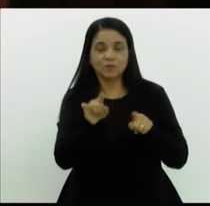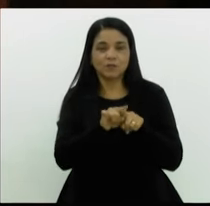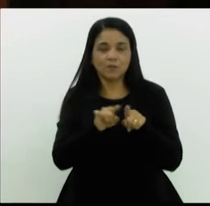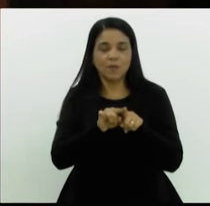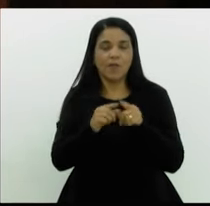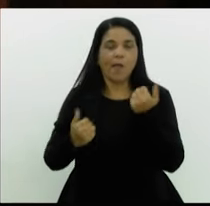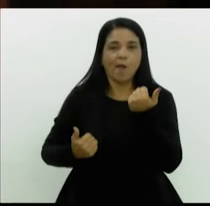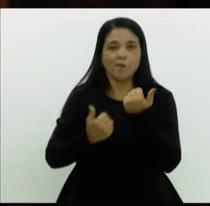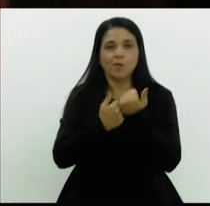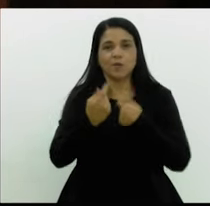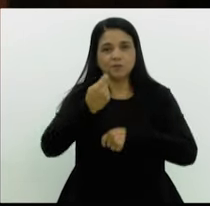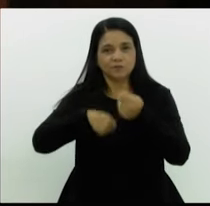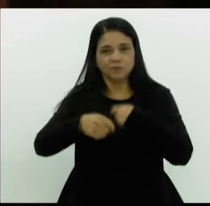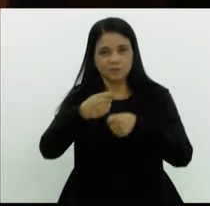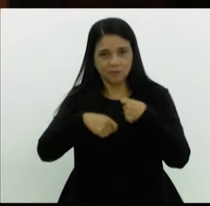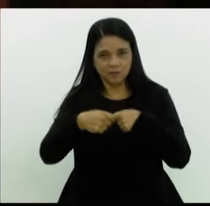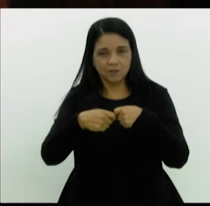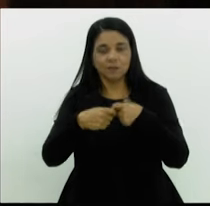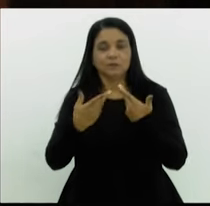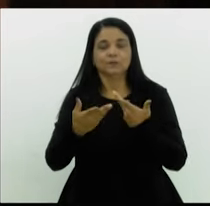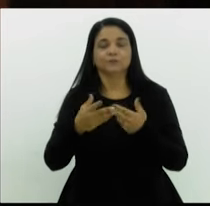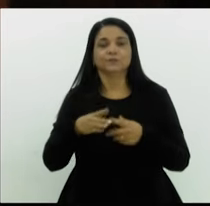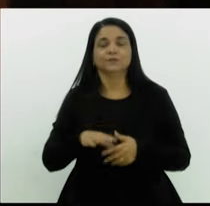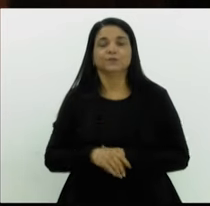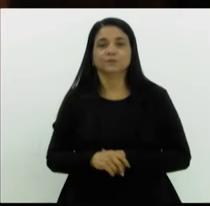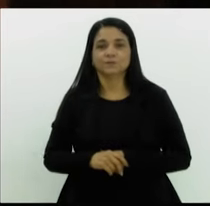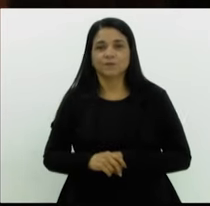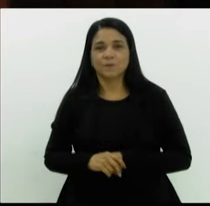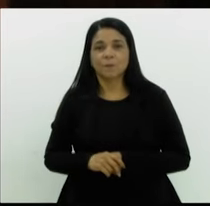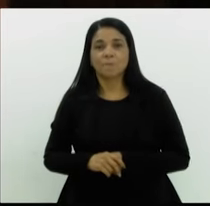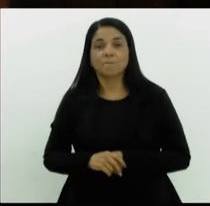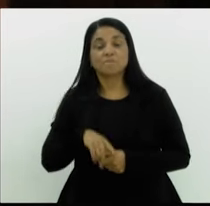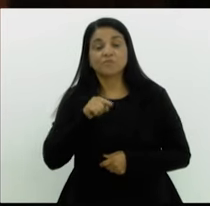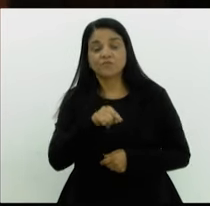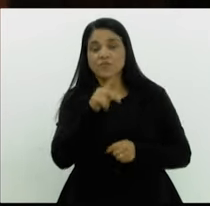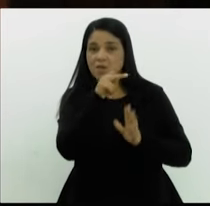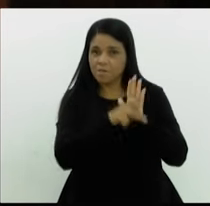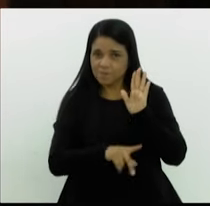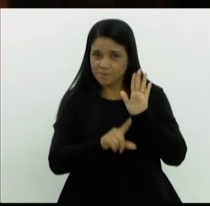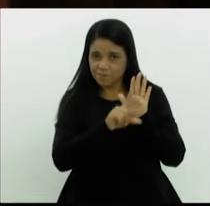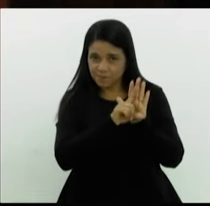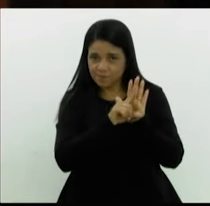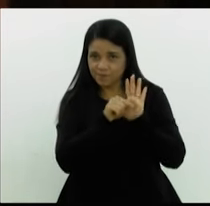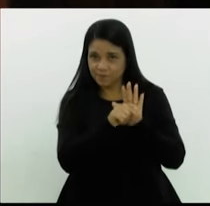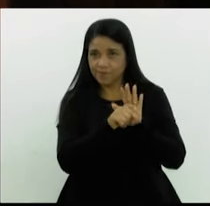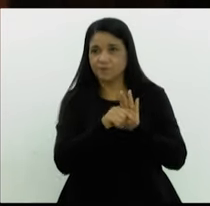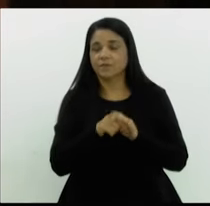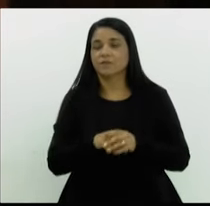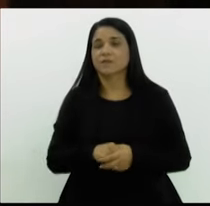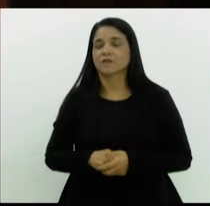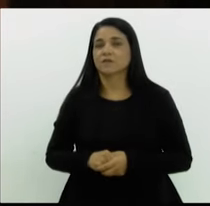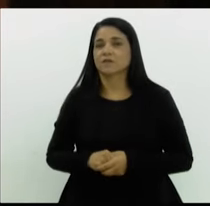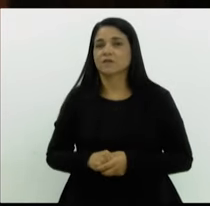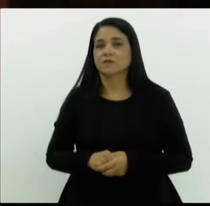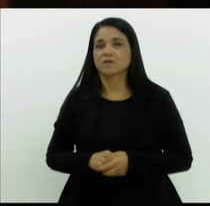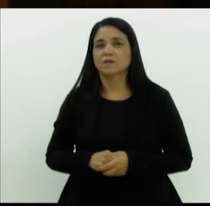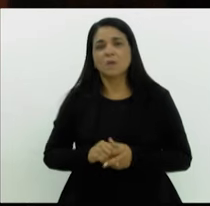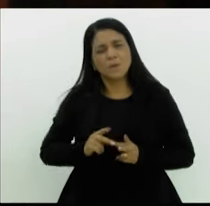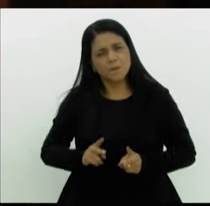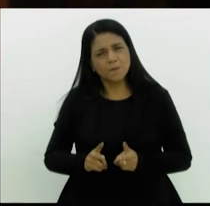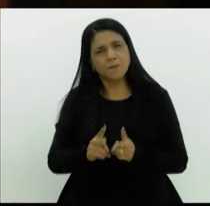na administração direta e indireta. Esse projeto, ele vai no mesmo